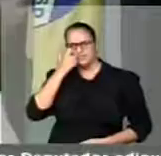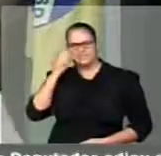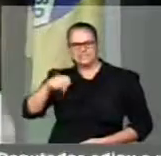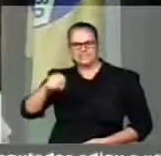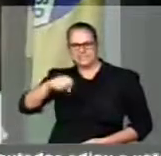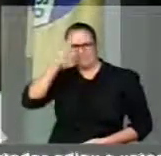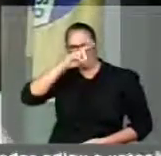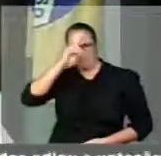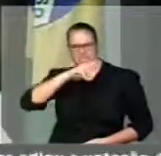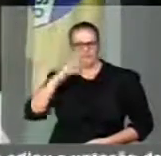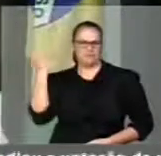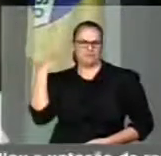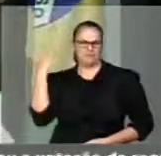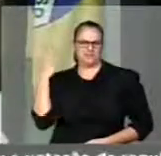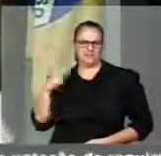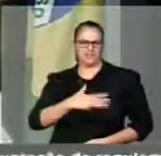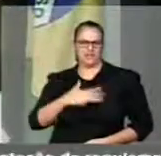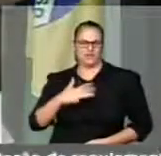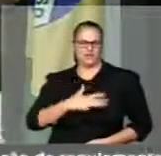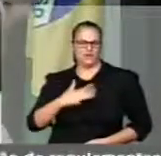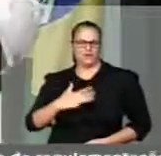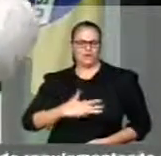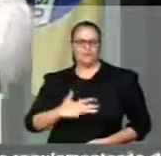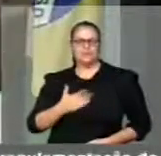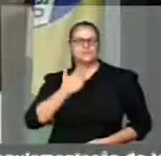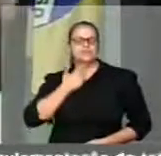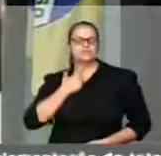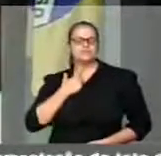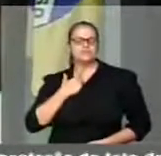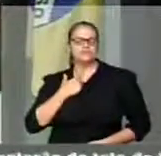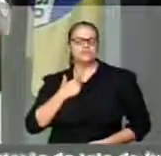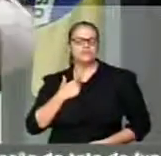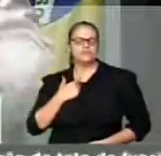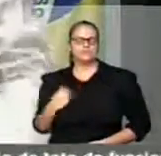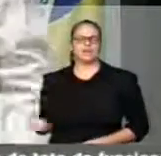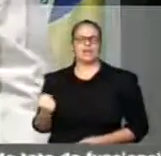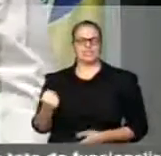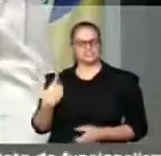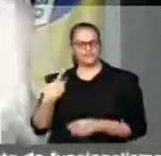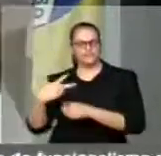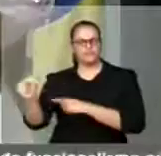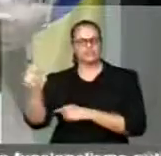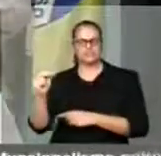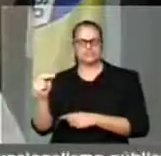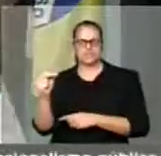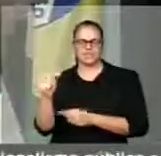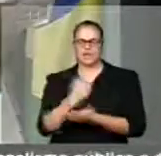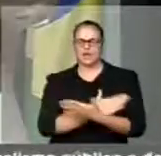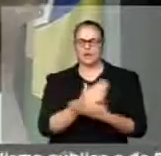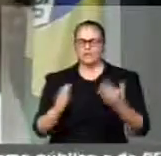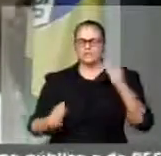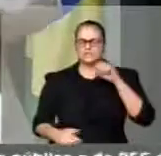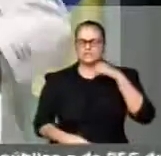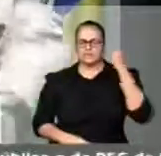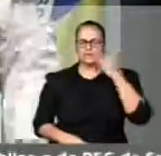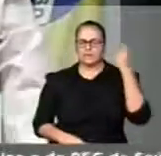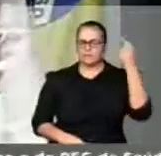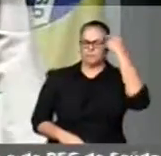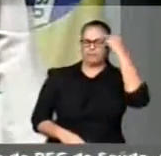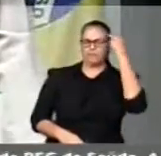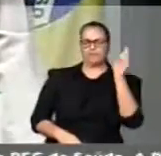então presidente Lula, determinado a derrotar, inclusive senadores que considerava